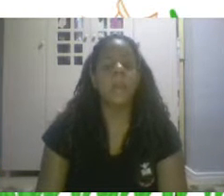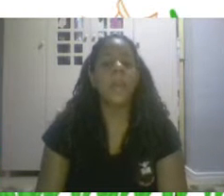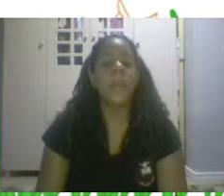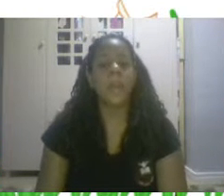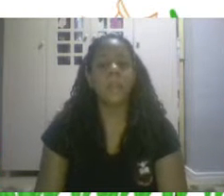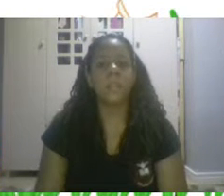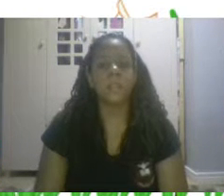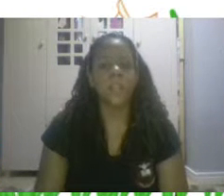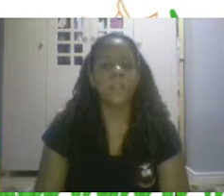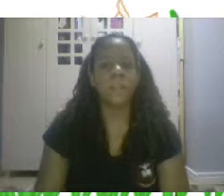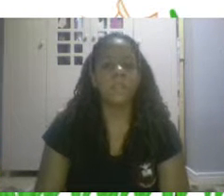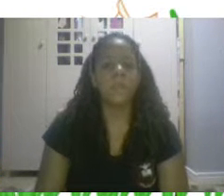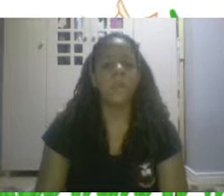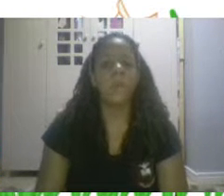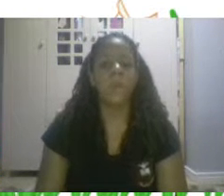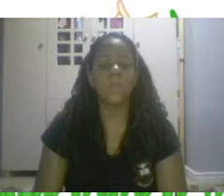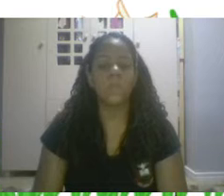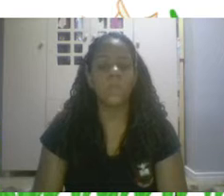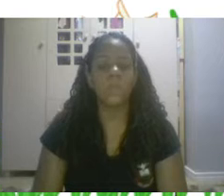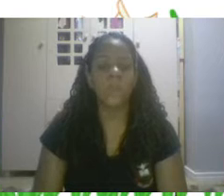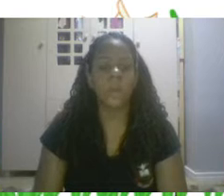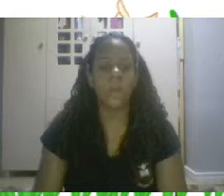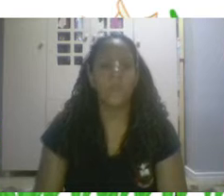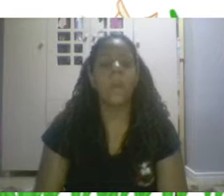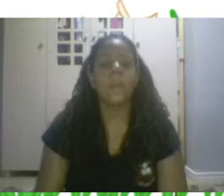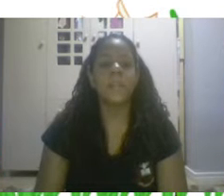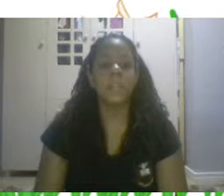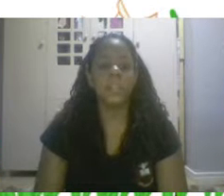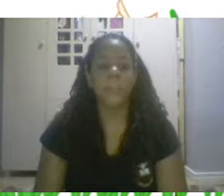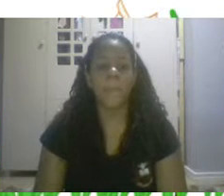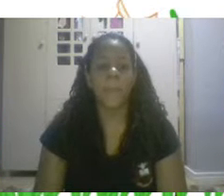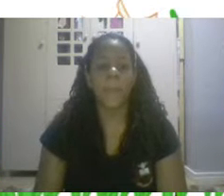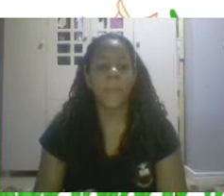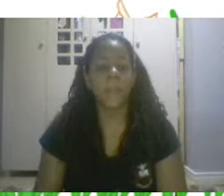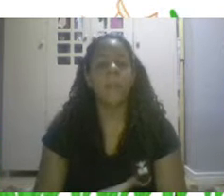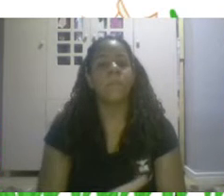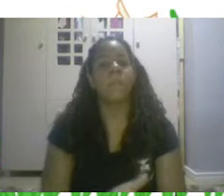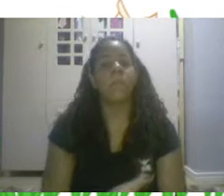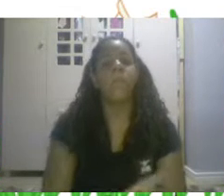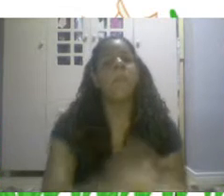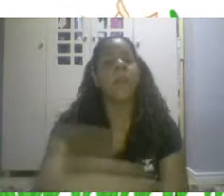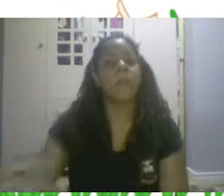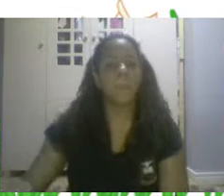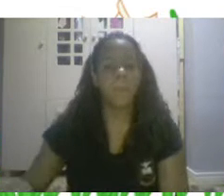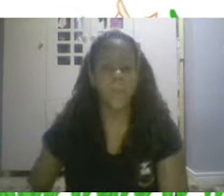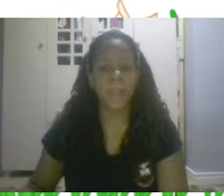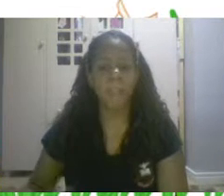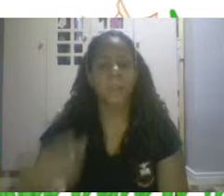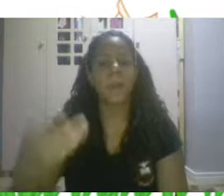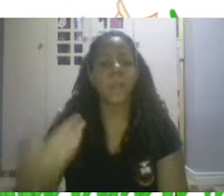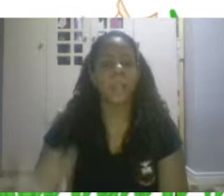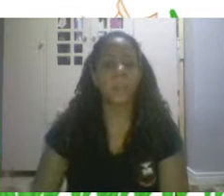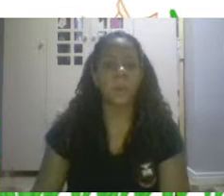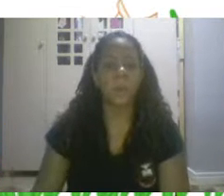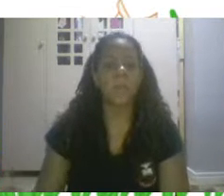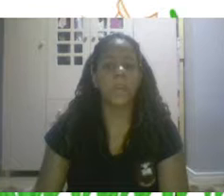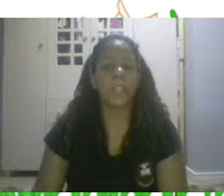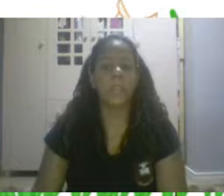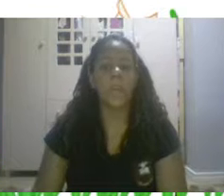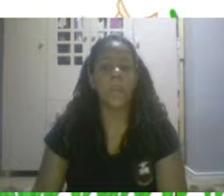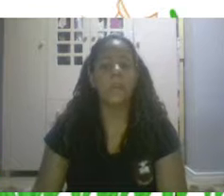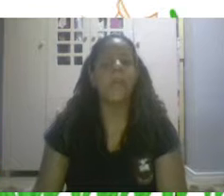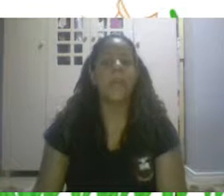alimentos, eles são chamados de consumidores, pois eles dependem, do meio ambiente para que eles